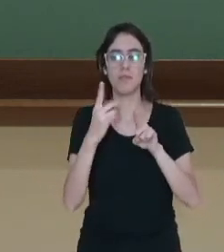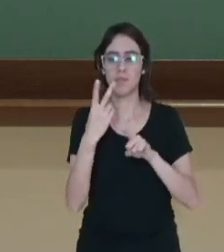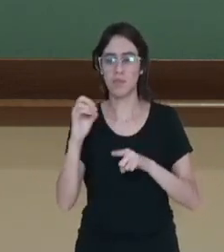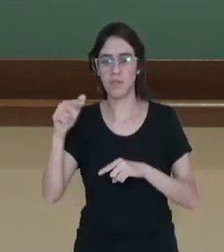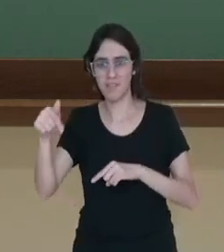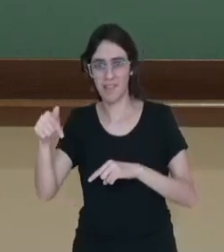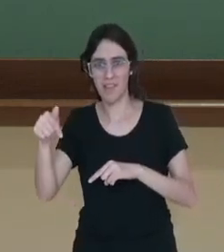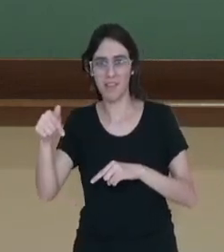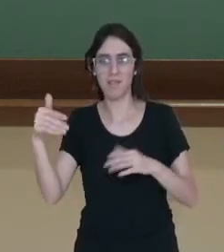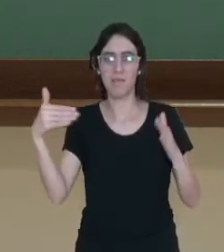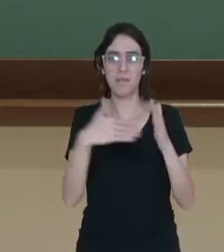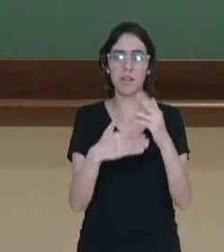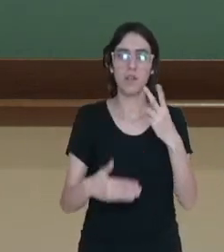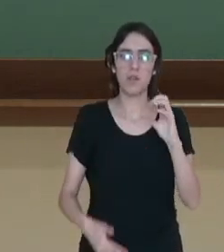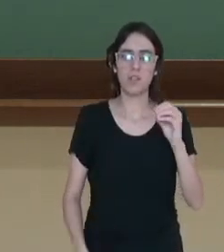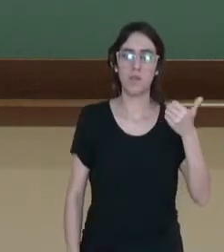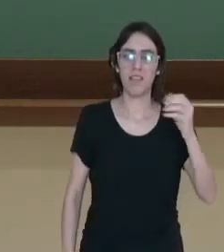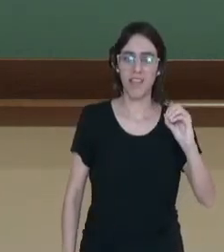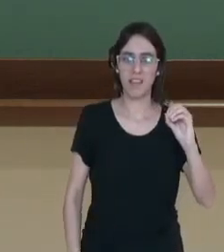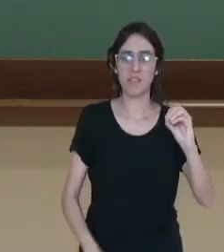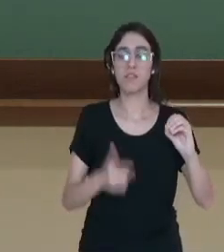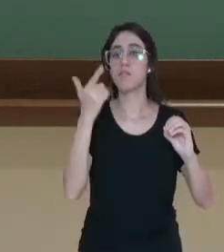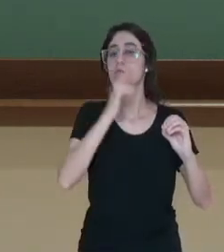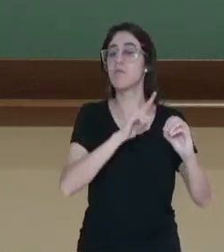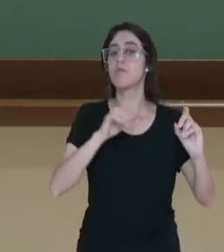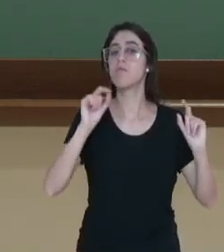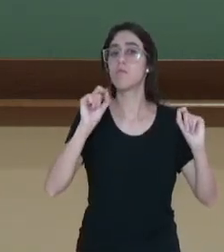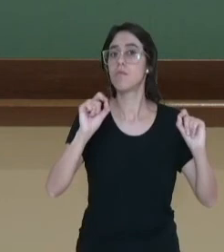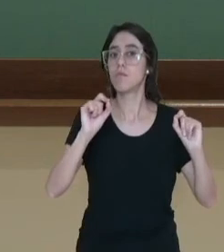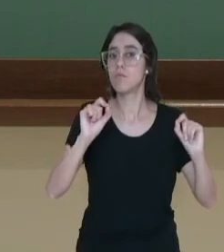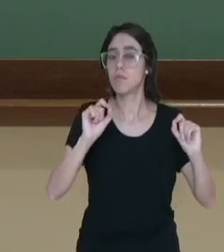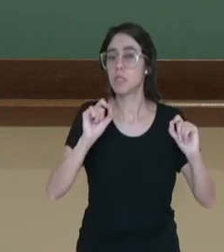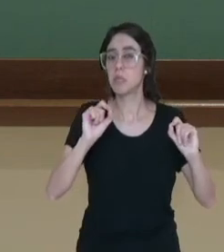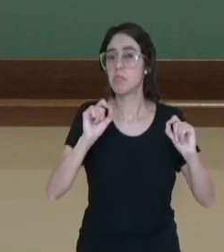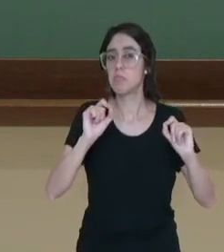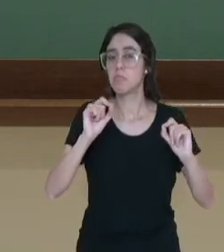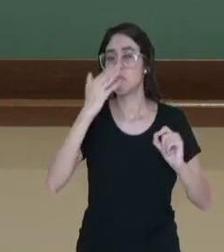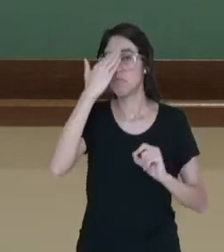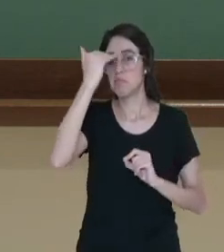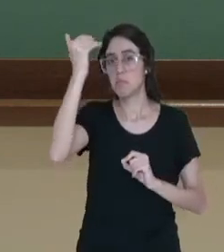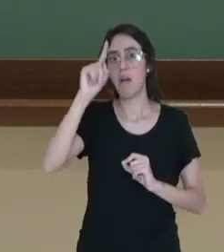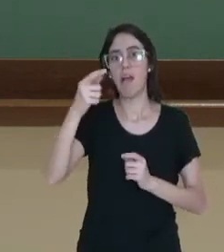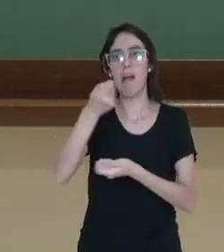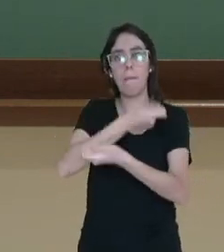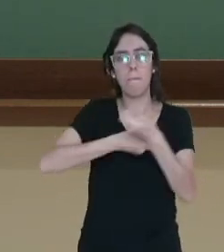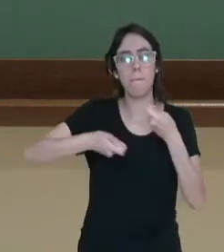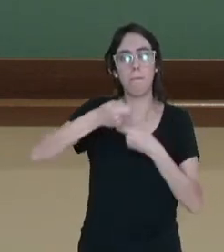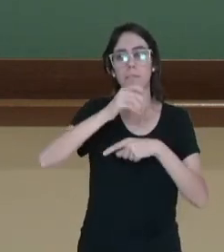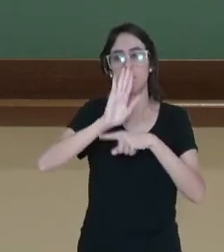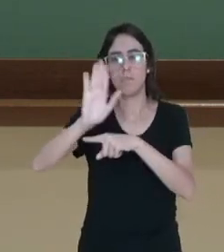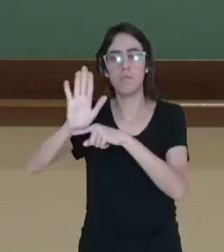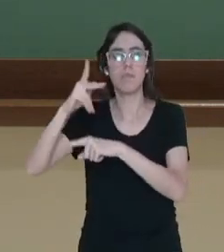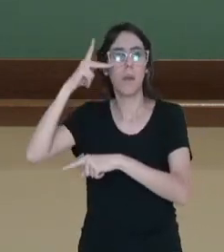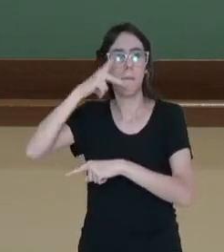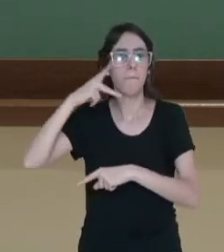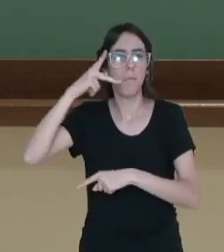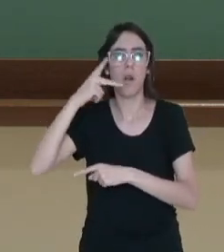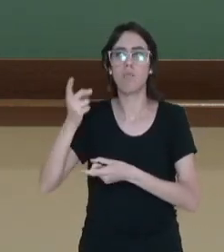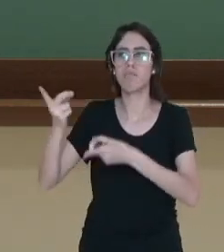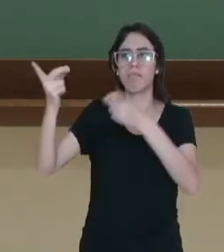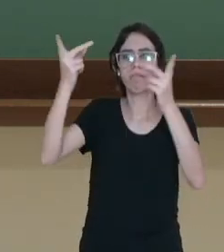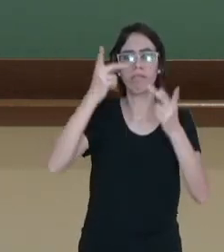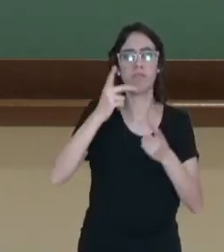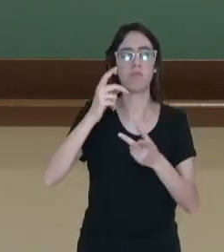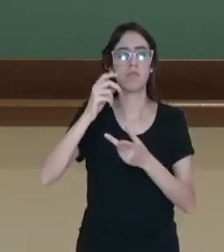2007 e 2010, que teve como grandes destaques a área econômica, a política externa e a continuidade